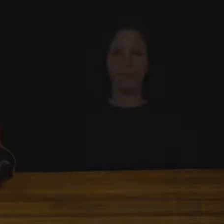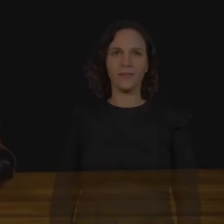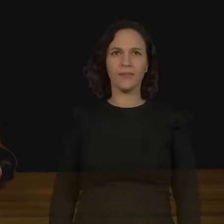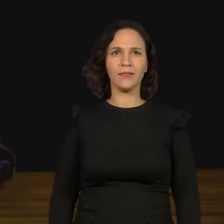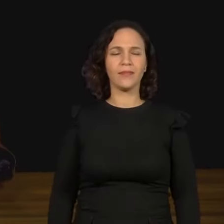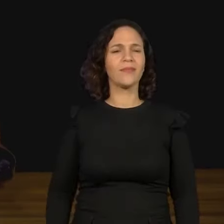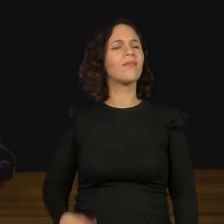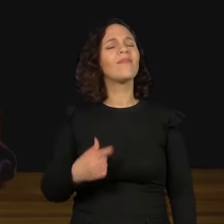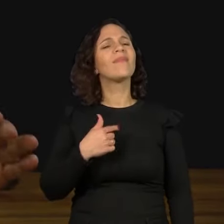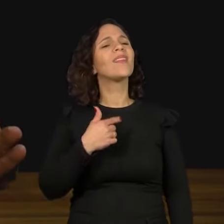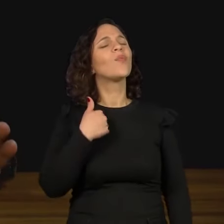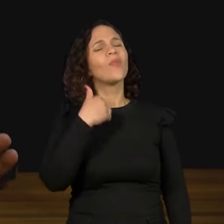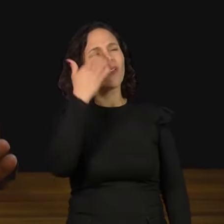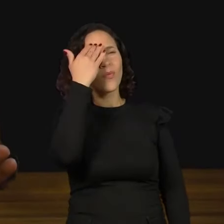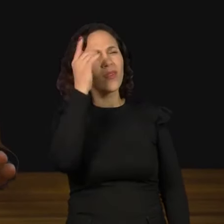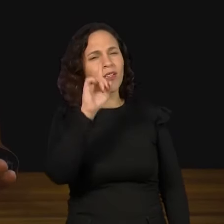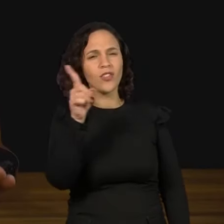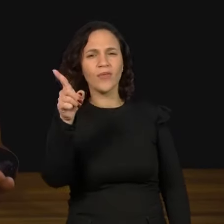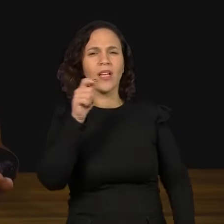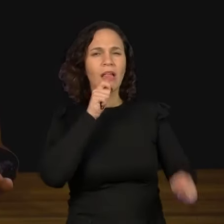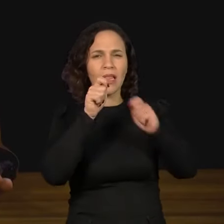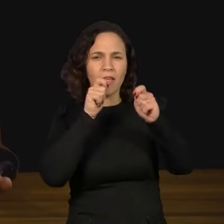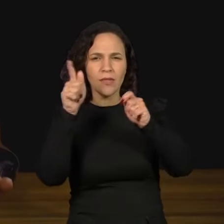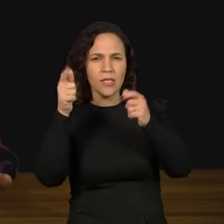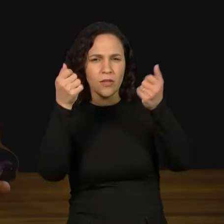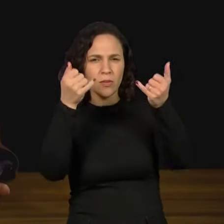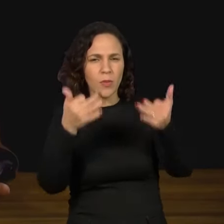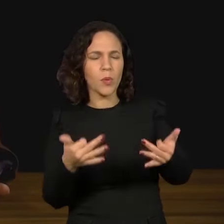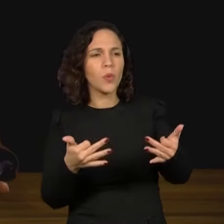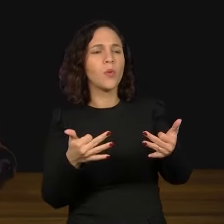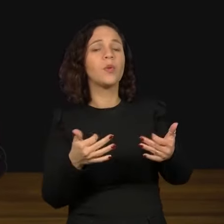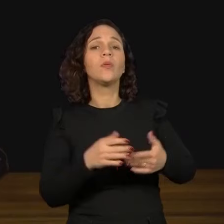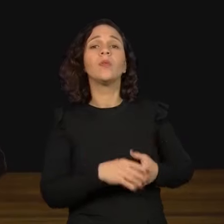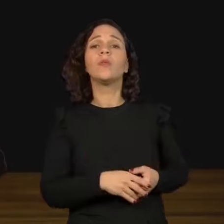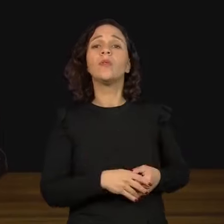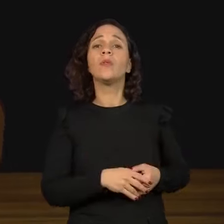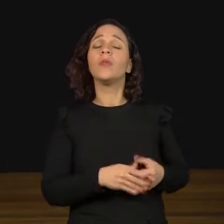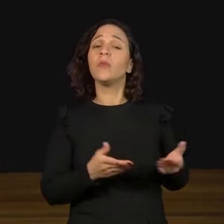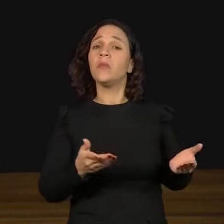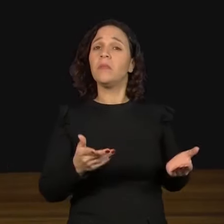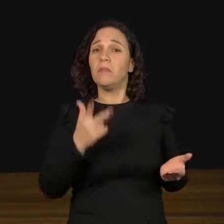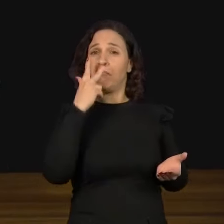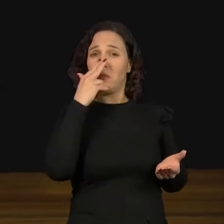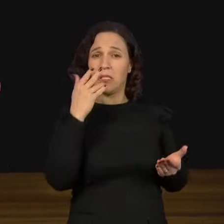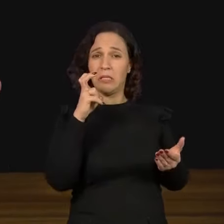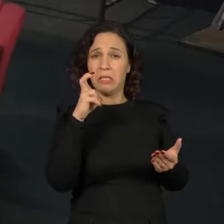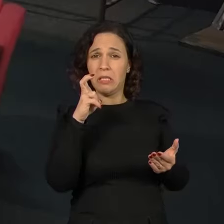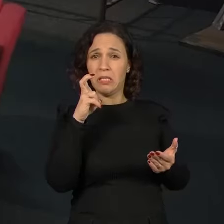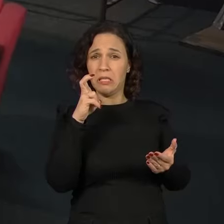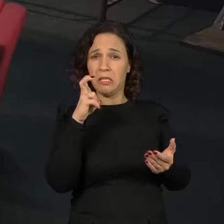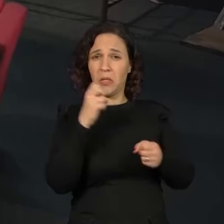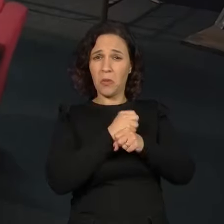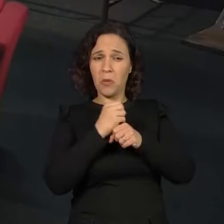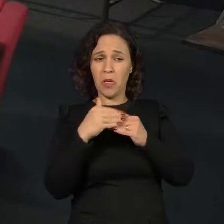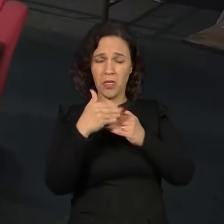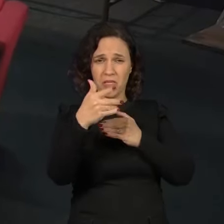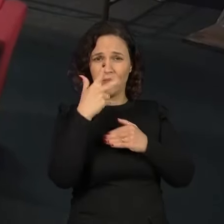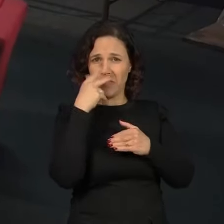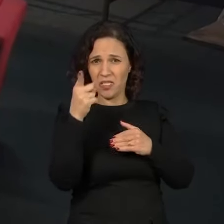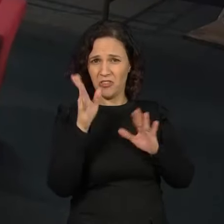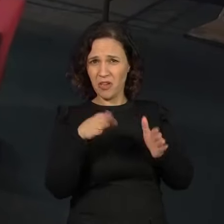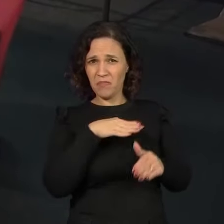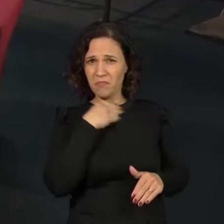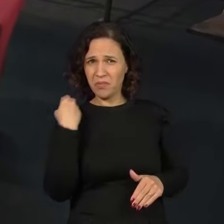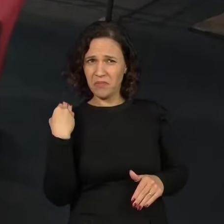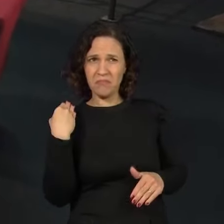eu não entendi uma coisa eu li numa entrevista você dizendo que é pouco provável que esteja vivo daqui a 5 anos não não